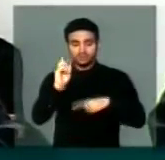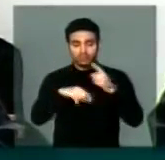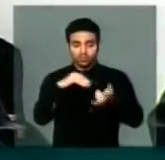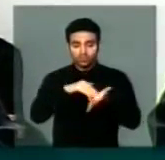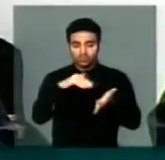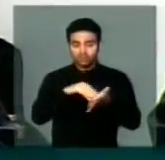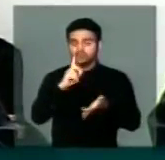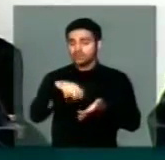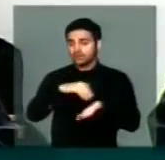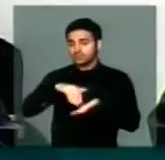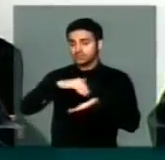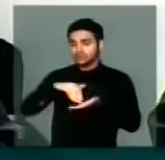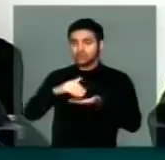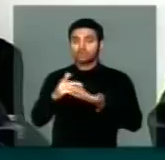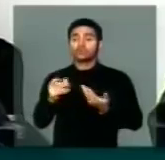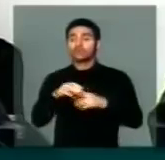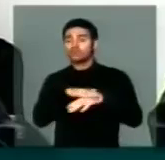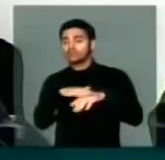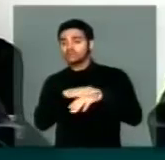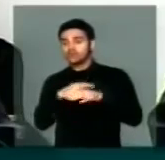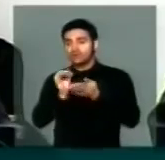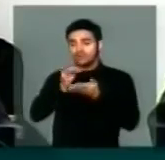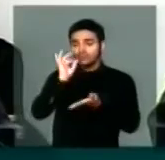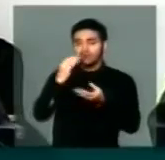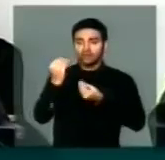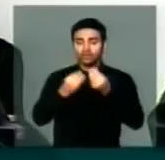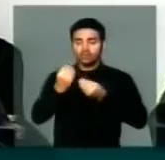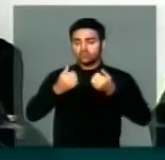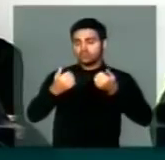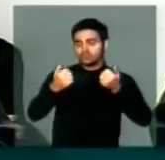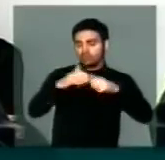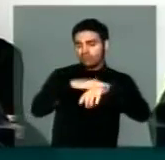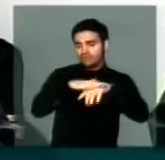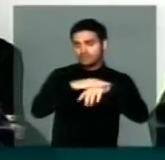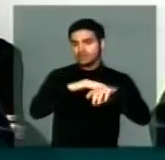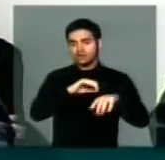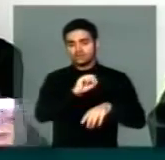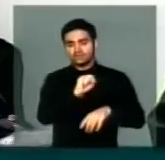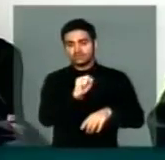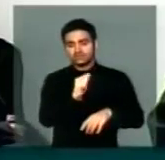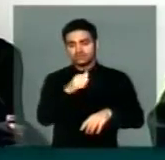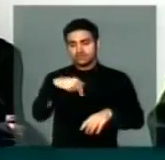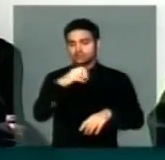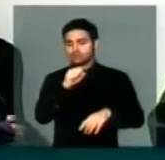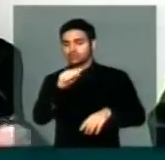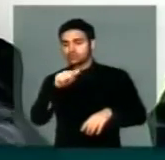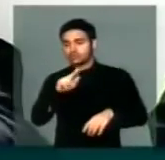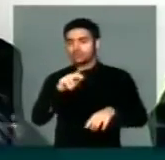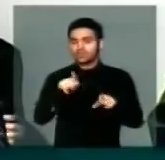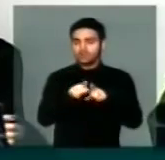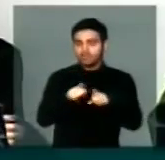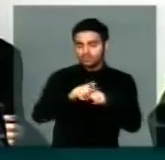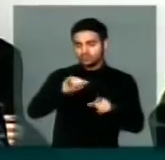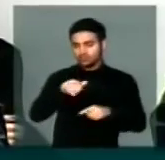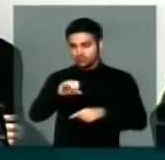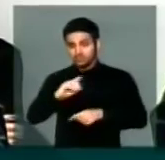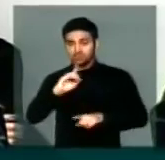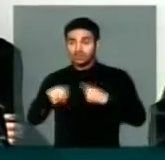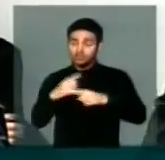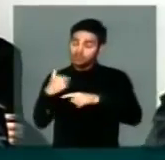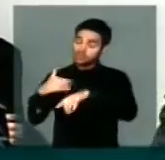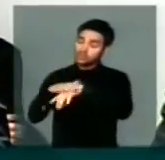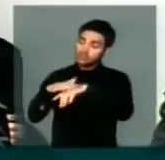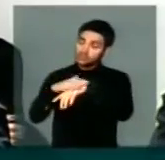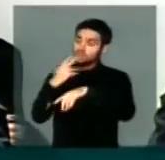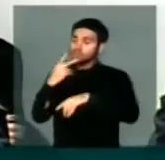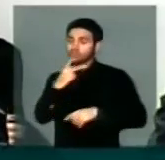Gabriel, ambos para tomar um café e tratar da questão do Júlio Camargo e da Samsung, que por fim na campanha de 2010 conversou com Fernando Baiano a pedido de